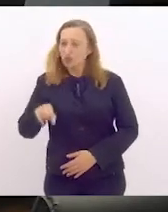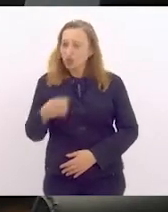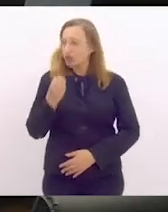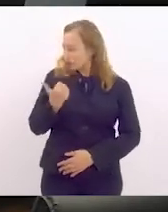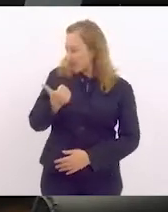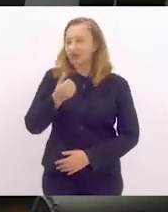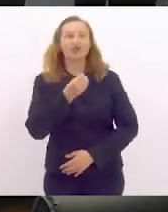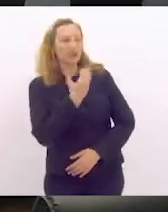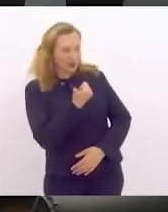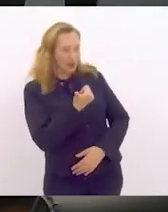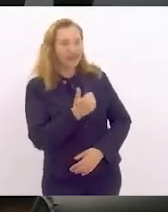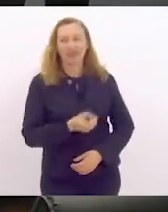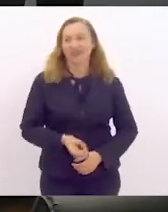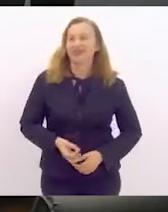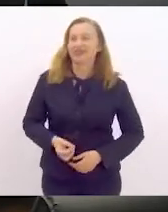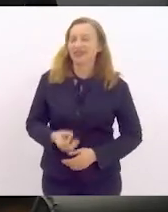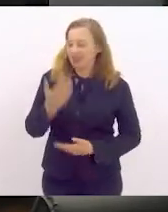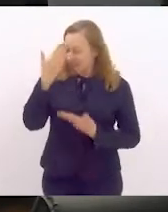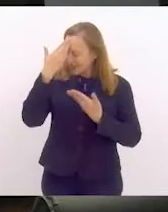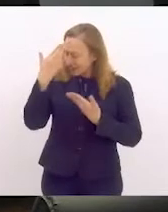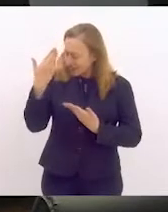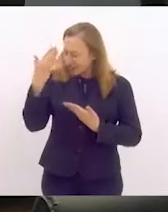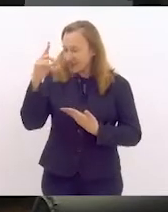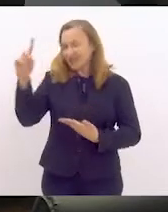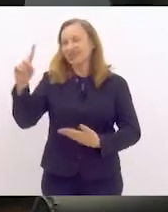bem. Graças a Deus.